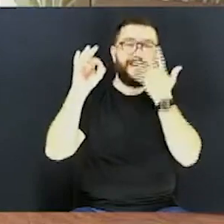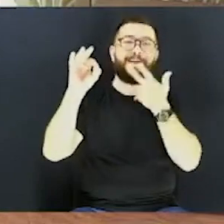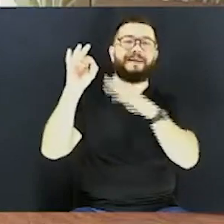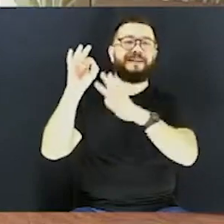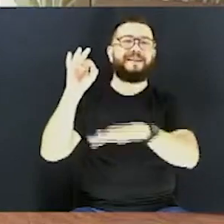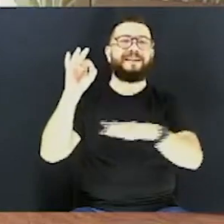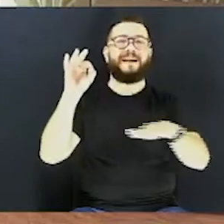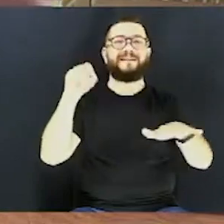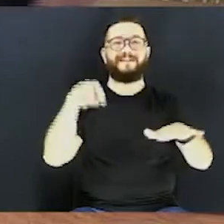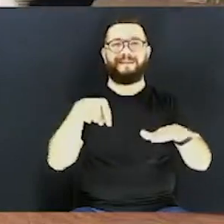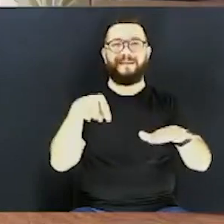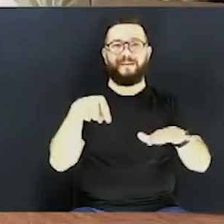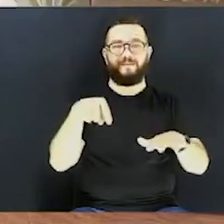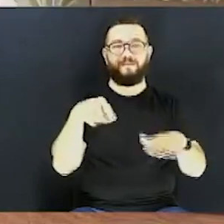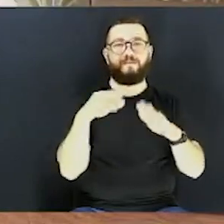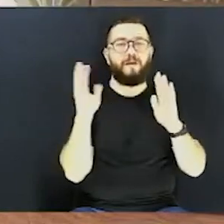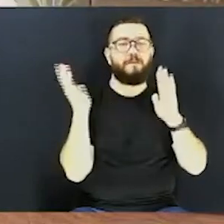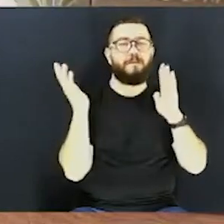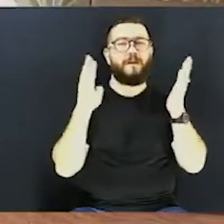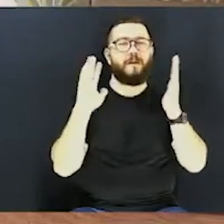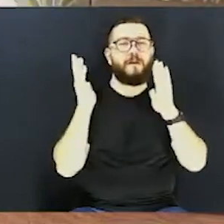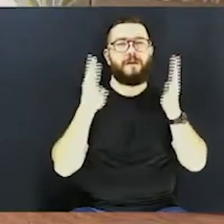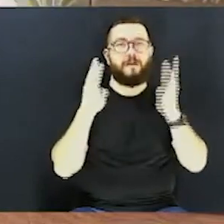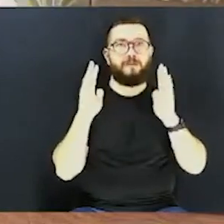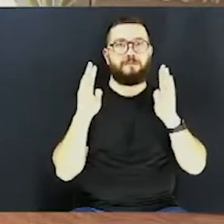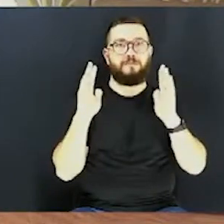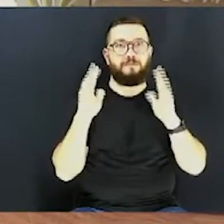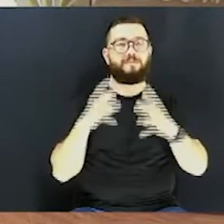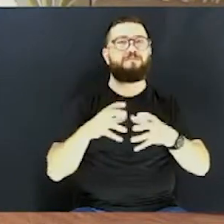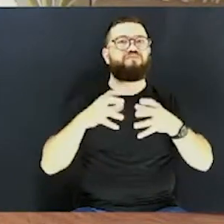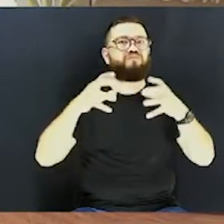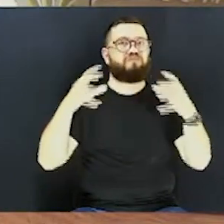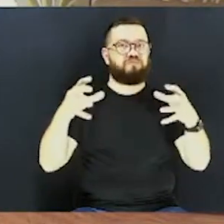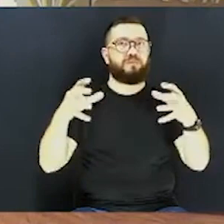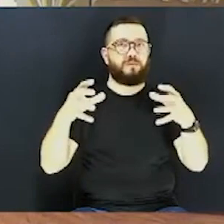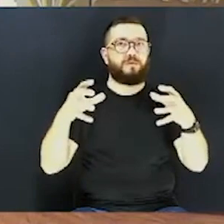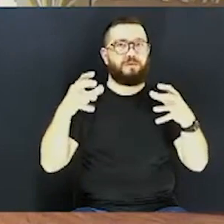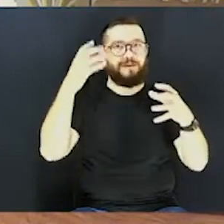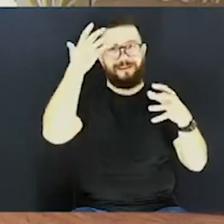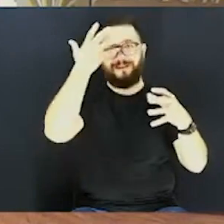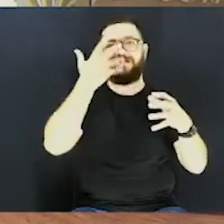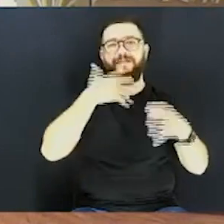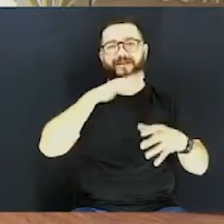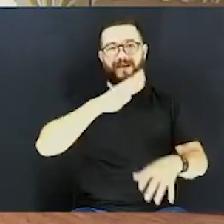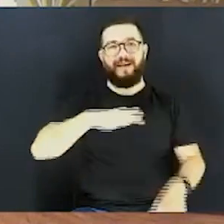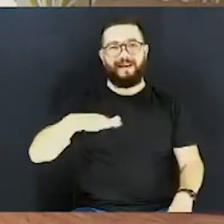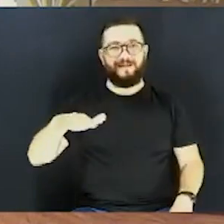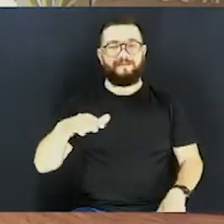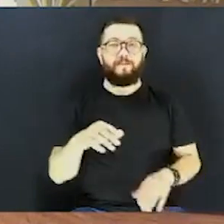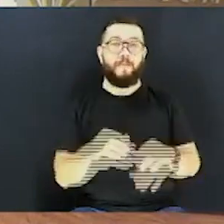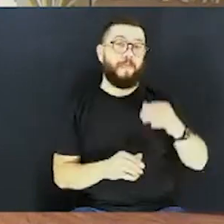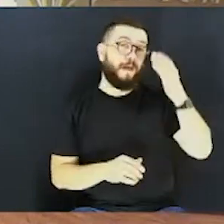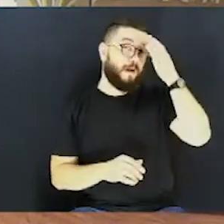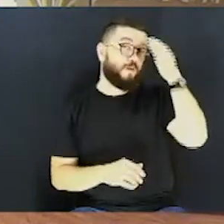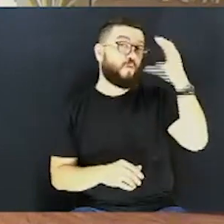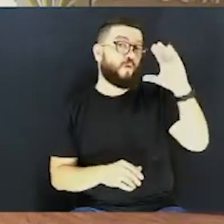de um percentual bastante significativo. Curitiba, em especial, tem mais ou menos, segundo os